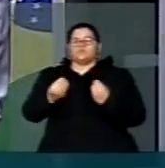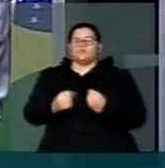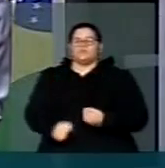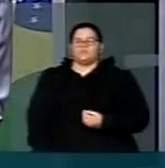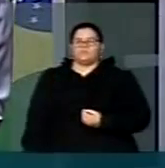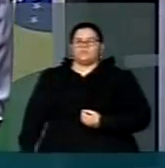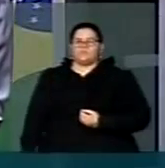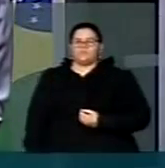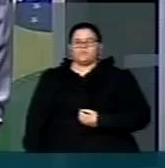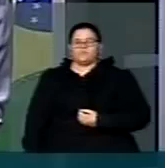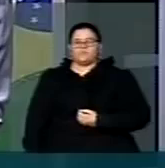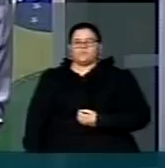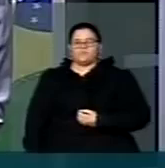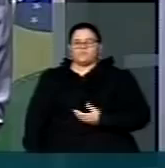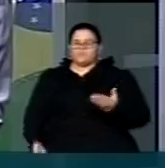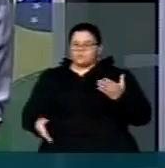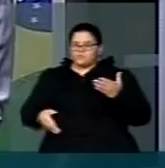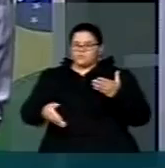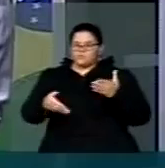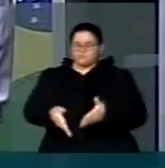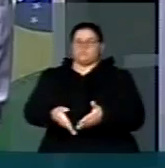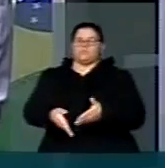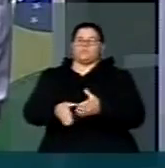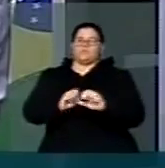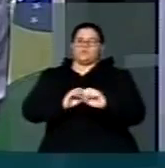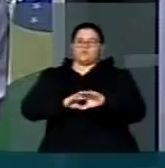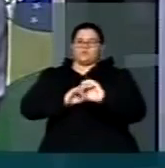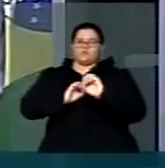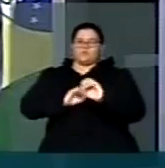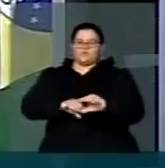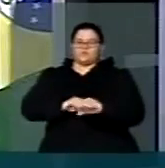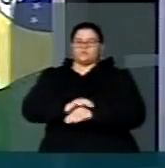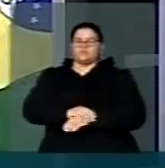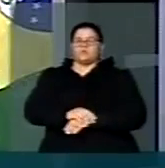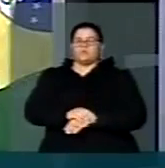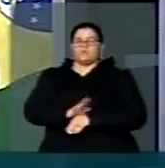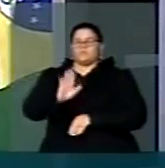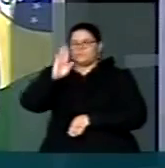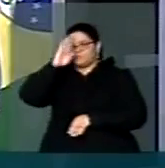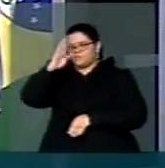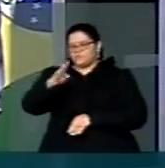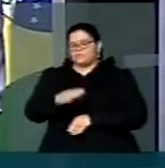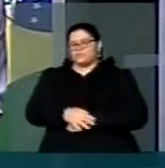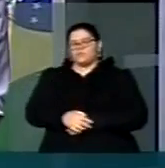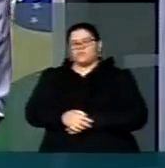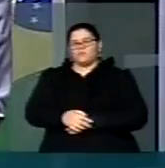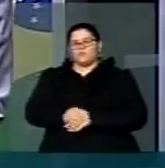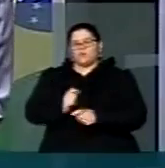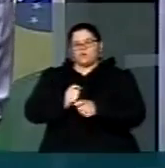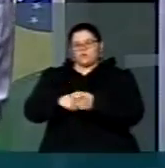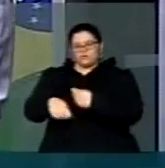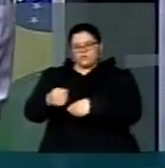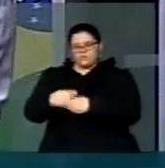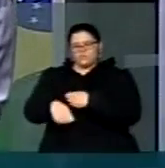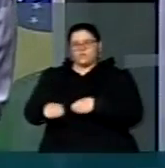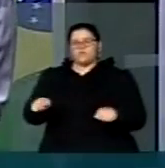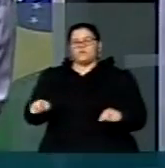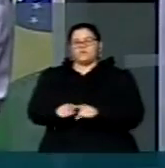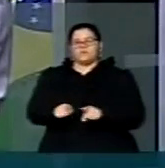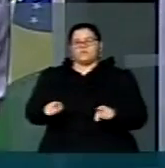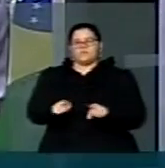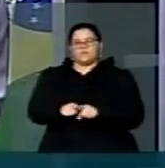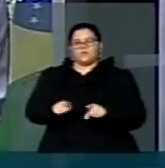seria a atuação eficaz em várias frentes, dentre elas a educacional, econômica e também